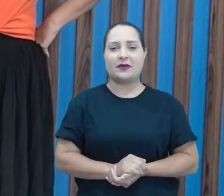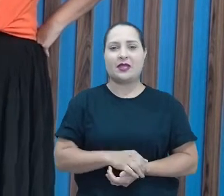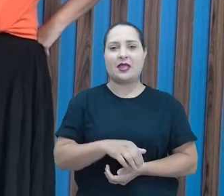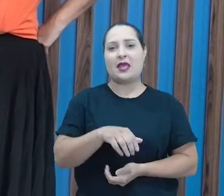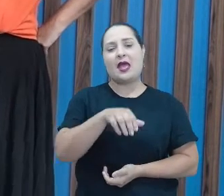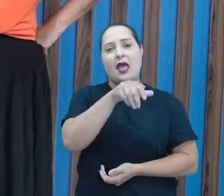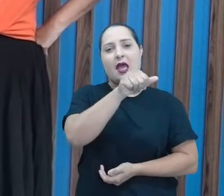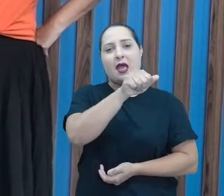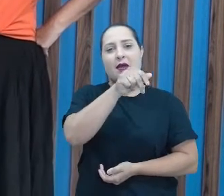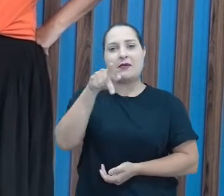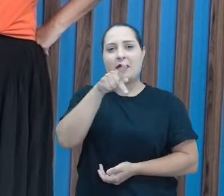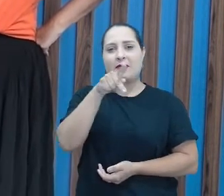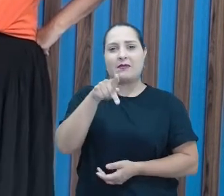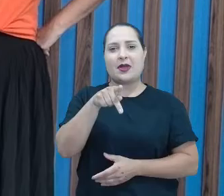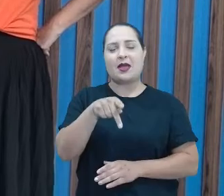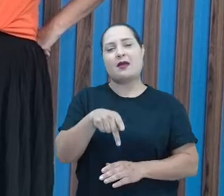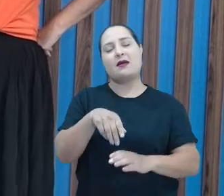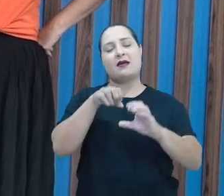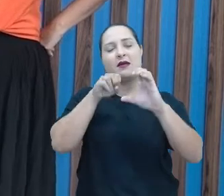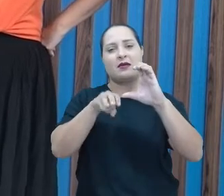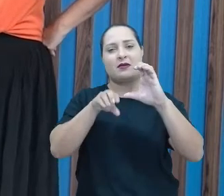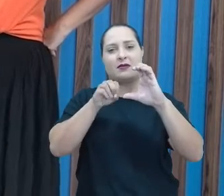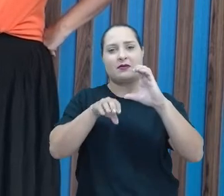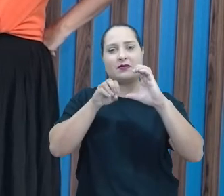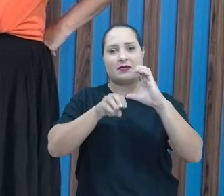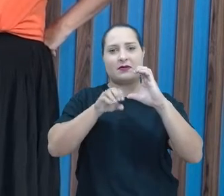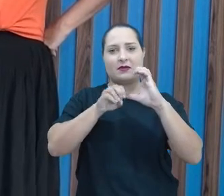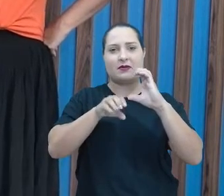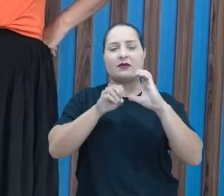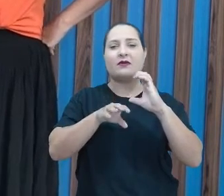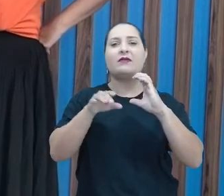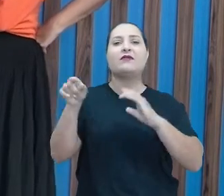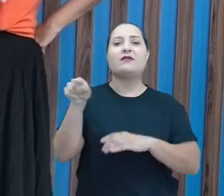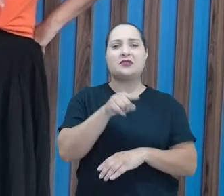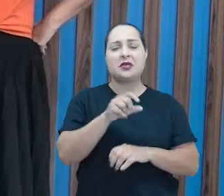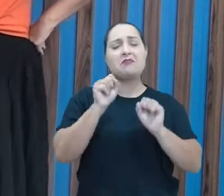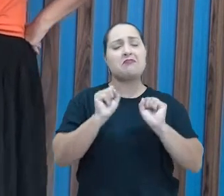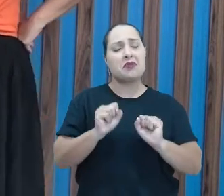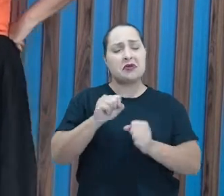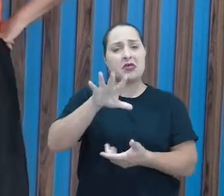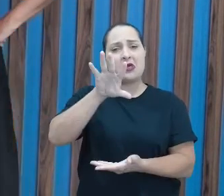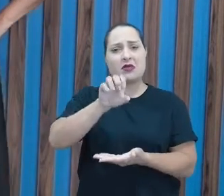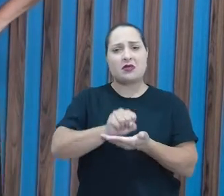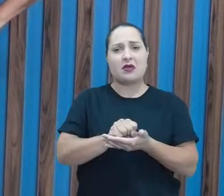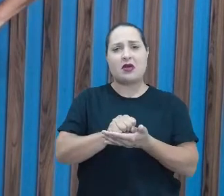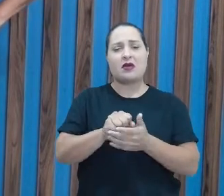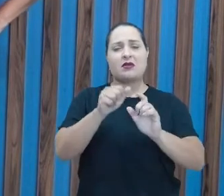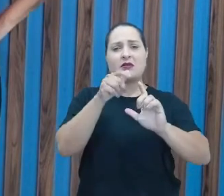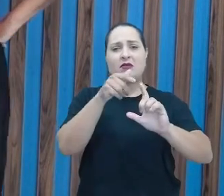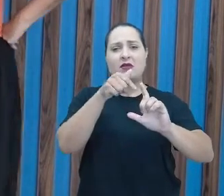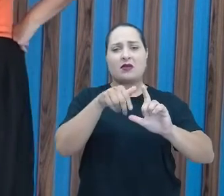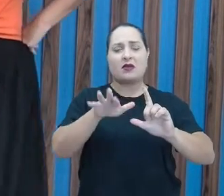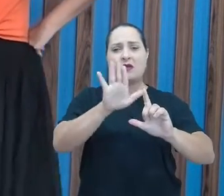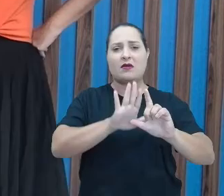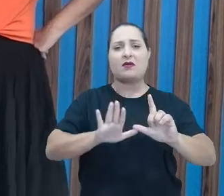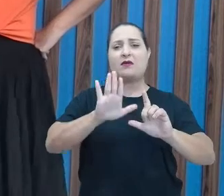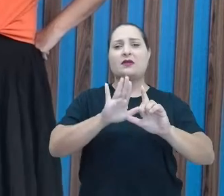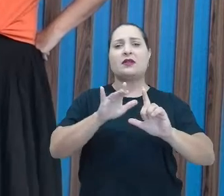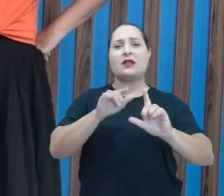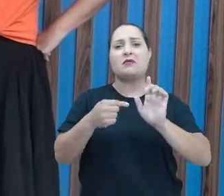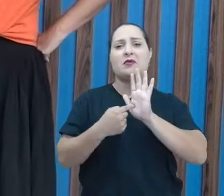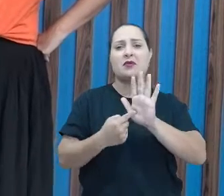aplicativo Educa Recife, que vocês podem fazer o download, tanto pelo QR Code que aparecerá na tela, quanto